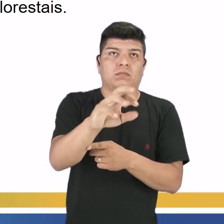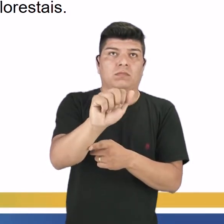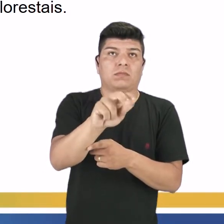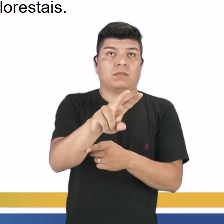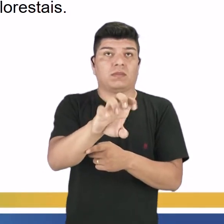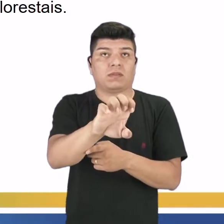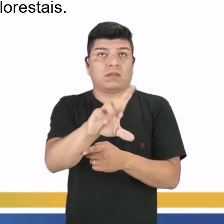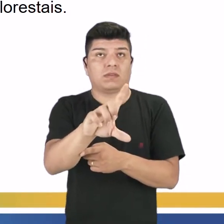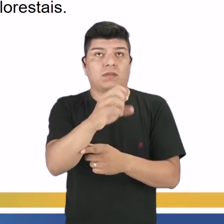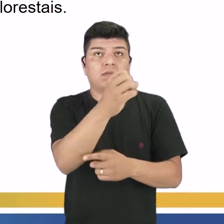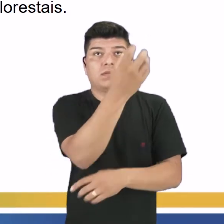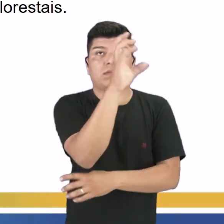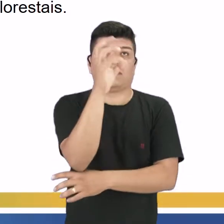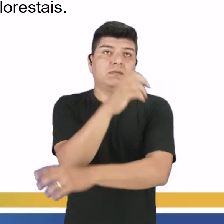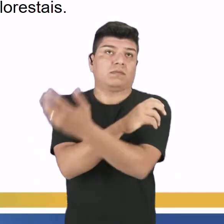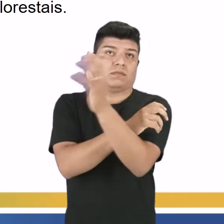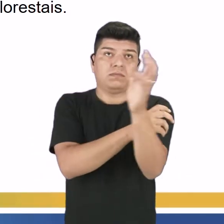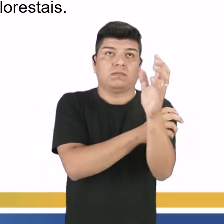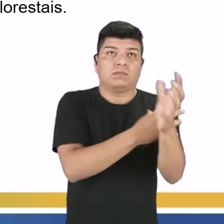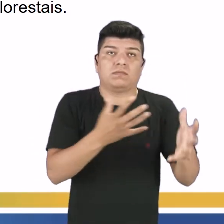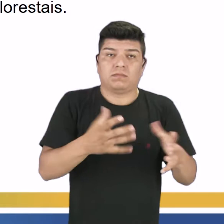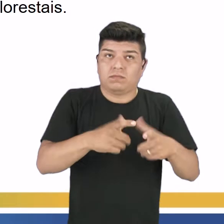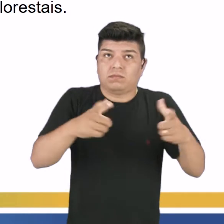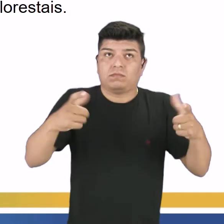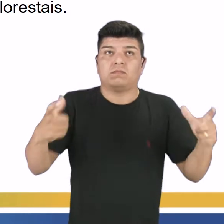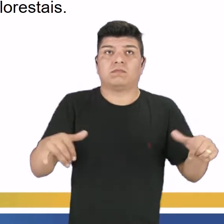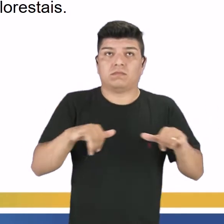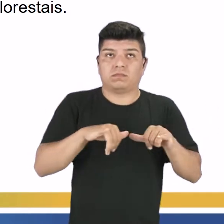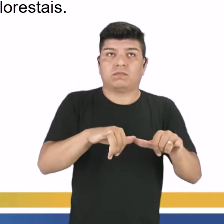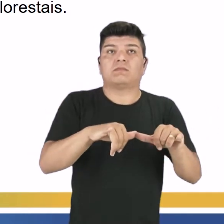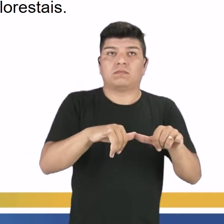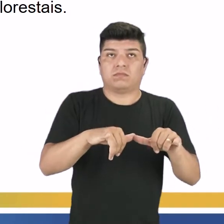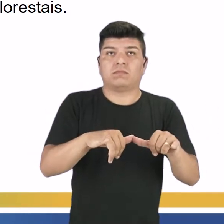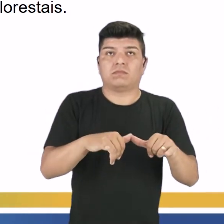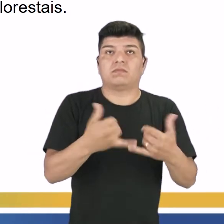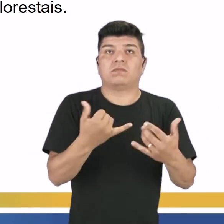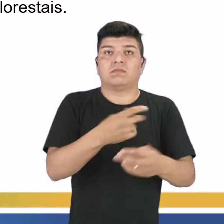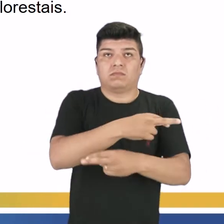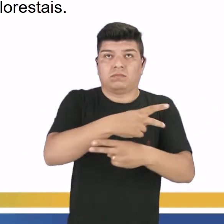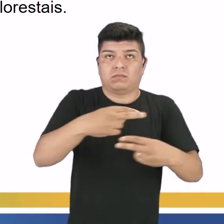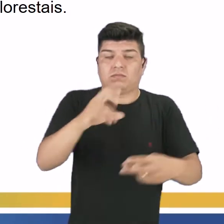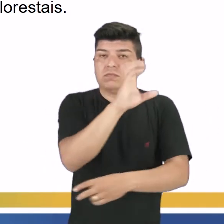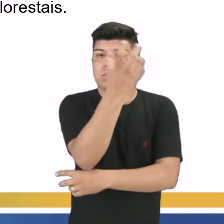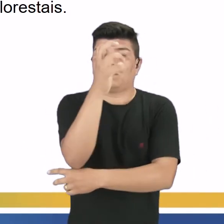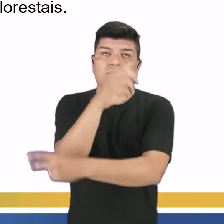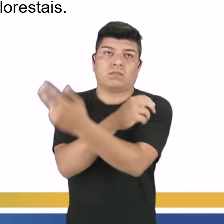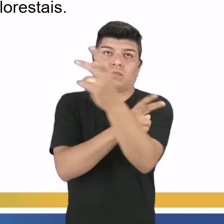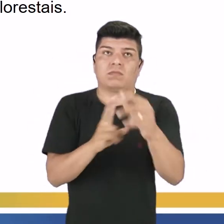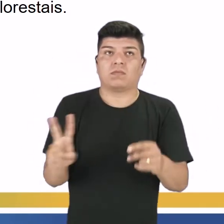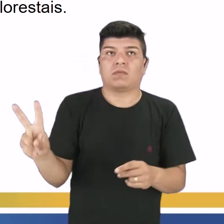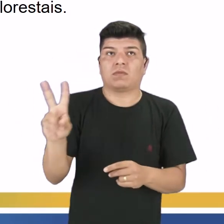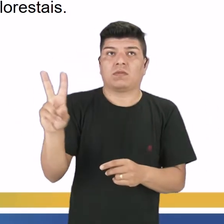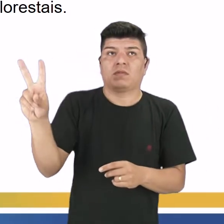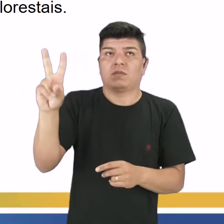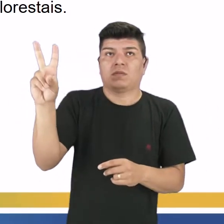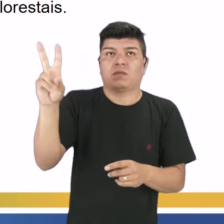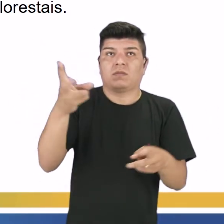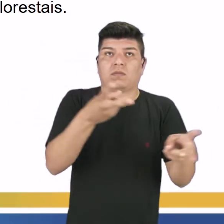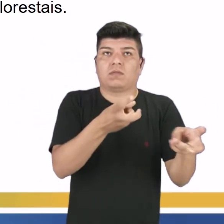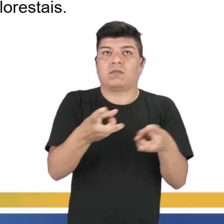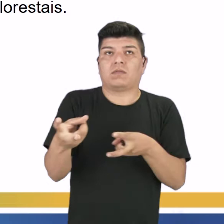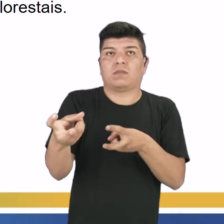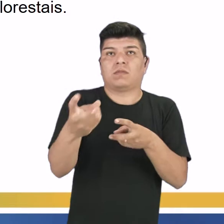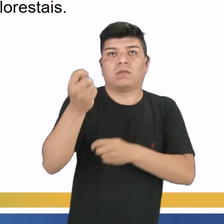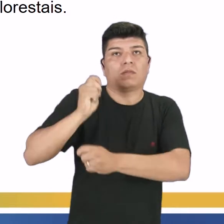produção, ampliar os mercados internos e externos de produtos florestais, valorizar os aspectos ambientais, sociais